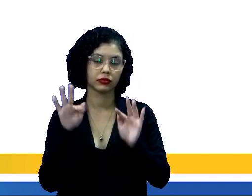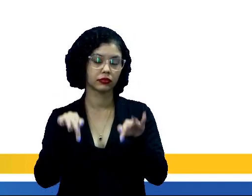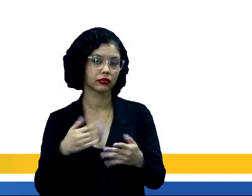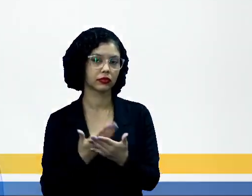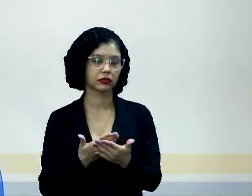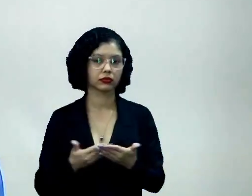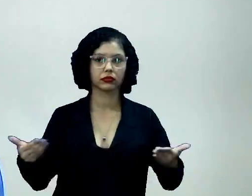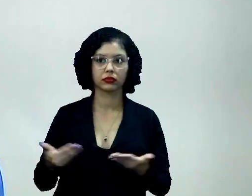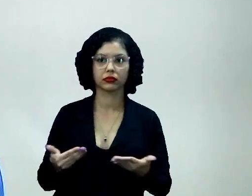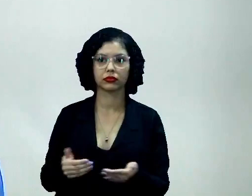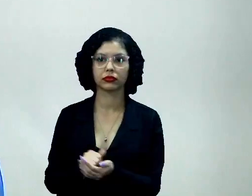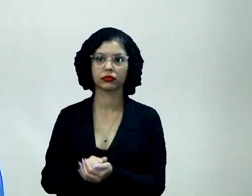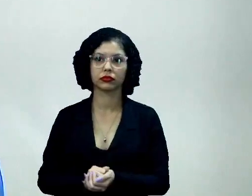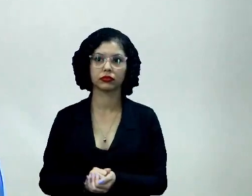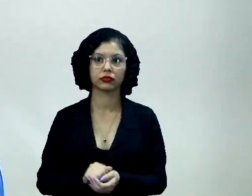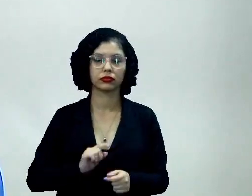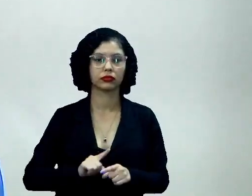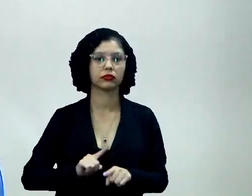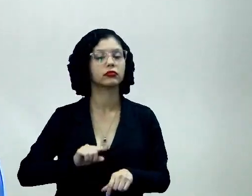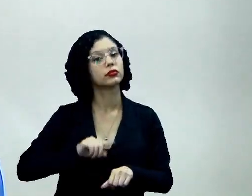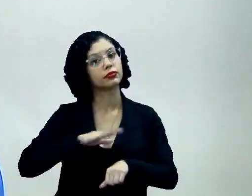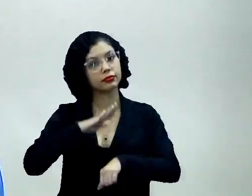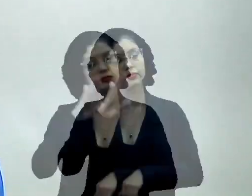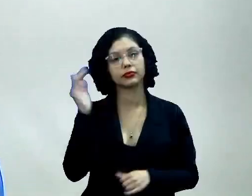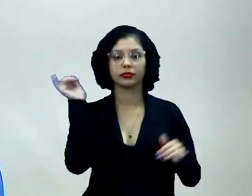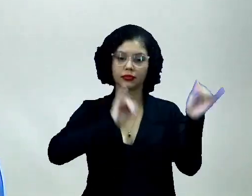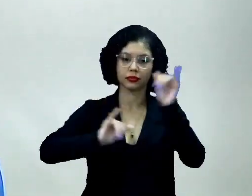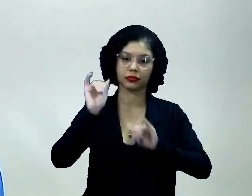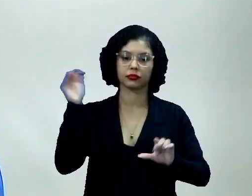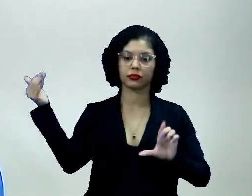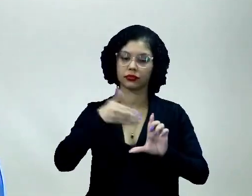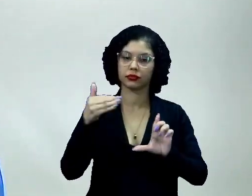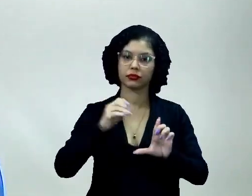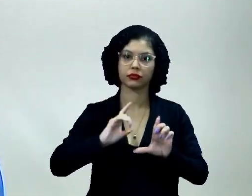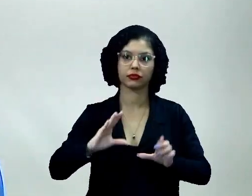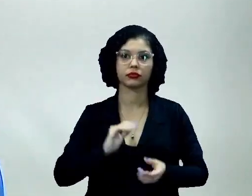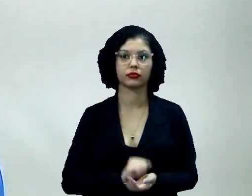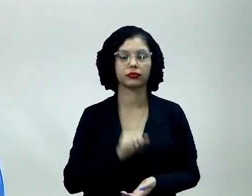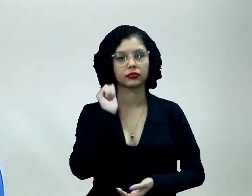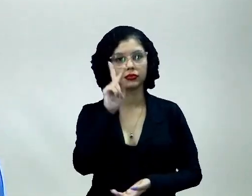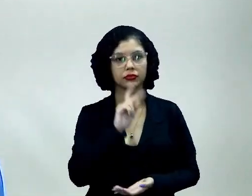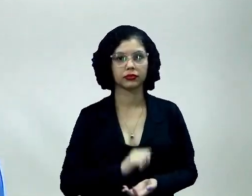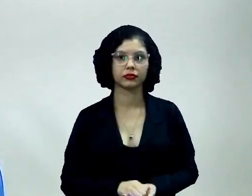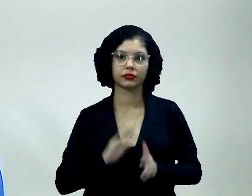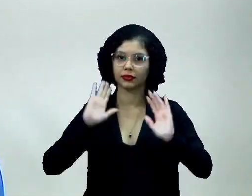Finalizamos nossa aula de hoje. Para mais informações, acessem a plataforma Eduque,